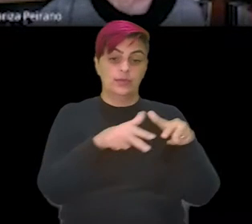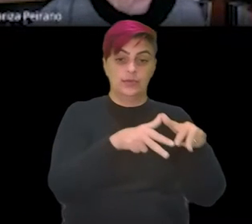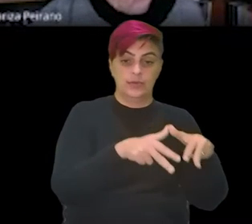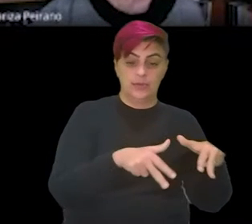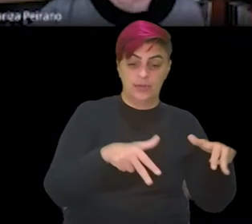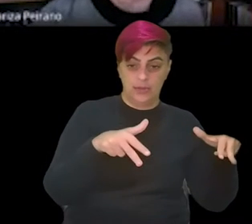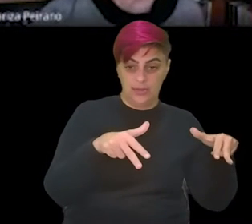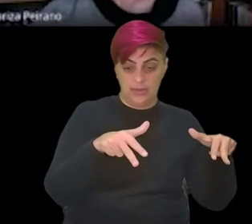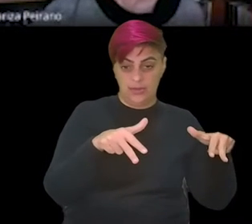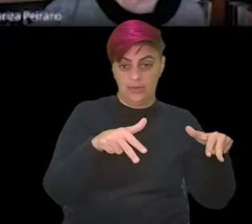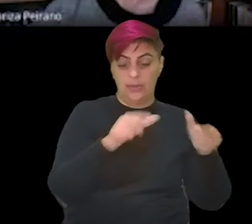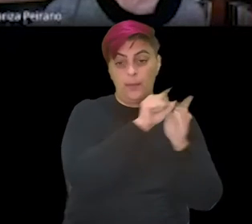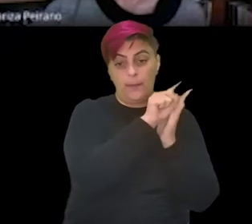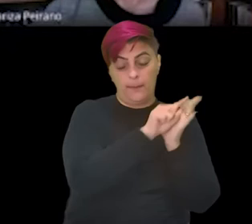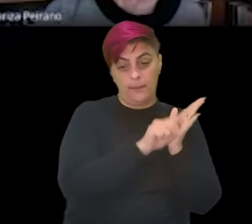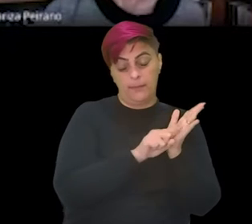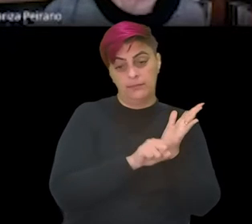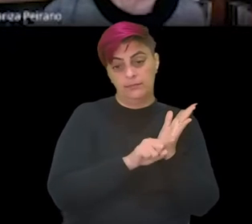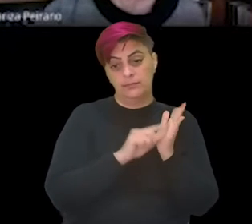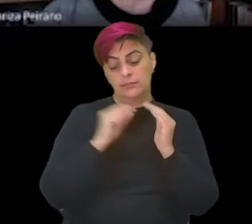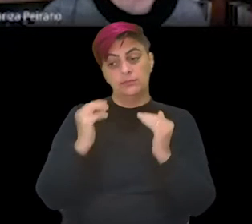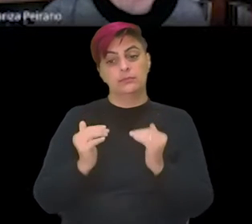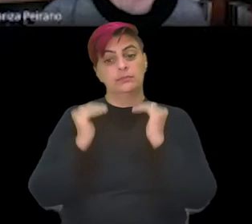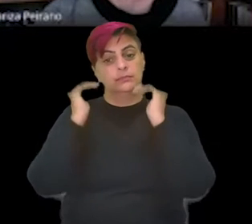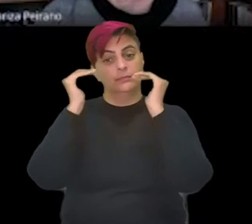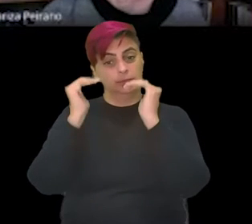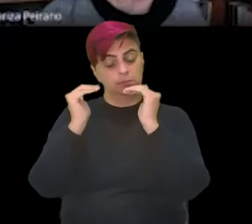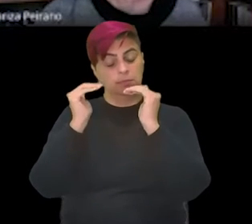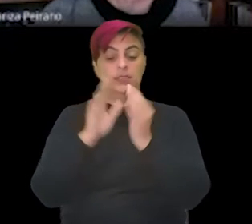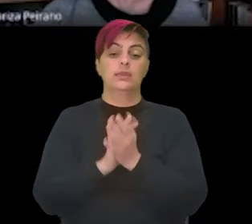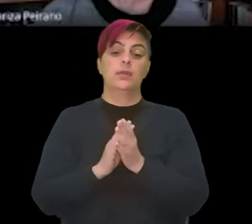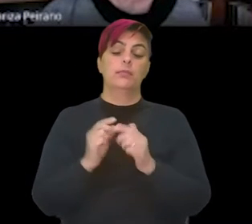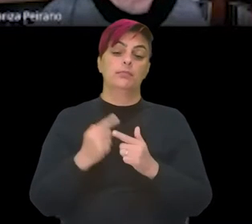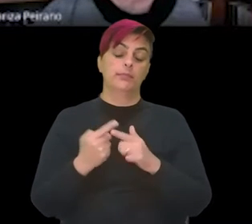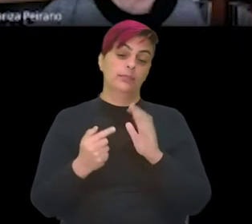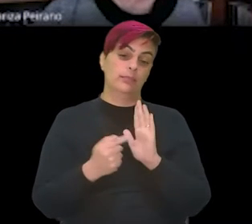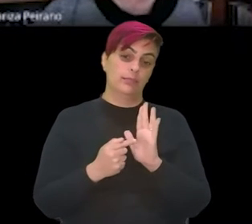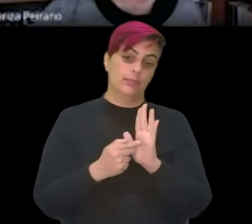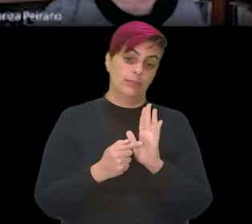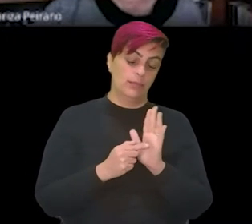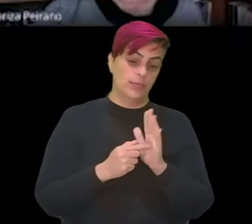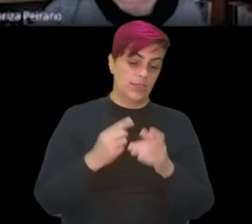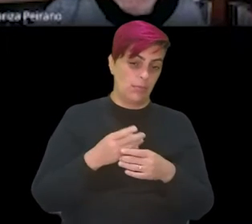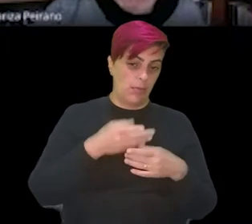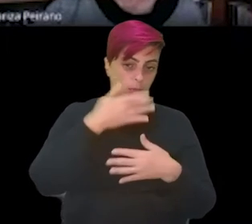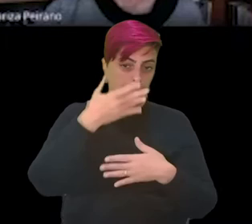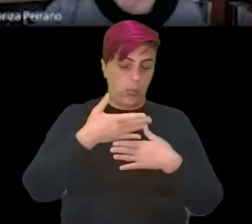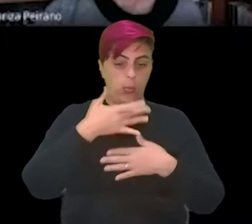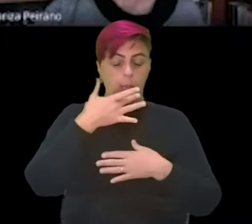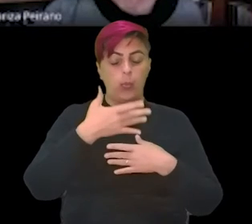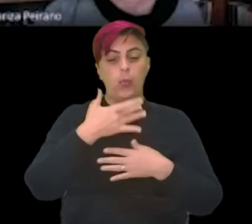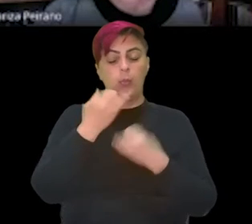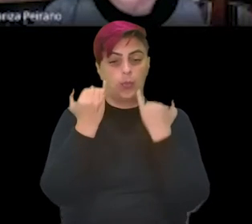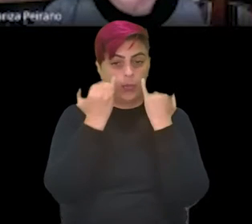a disciplina. A etnografia, consistindo na apresentação de dados coletados em pesquisa de campo, e